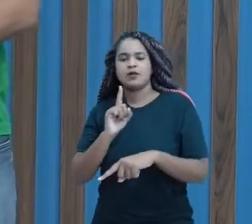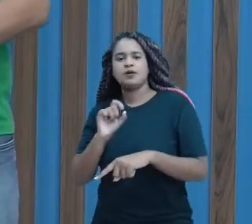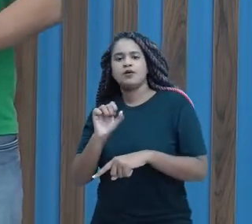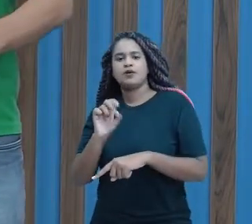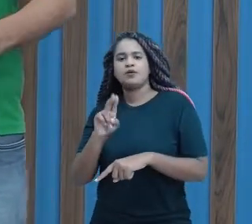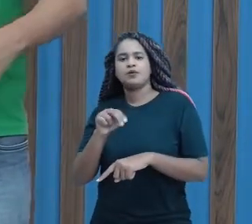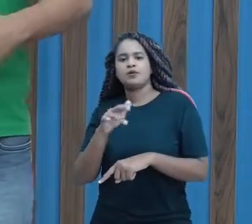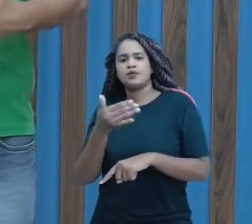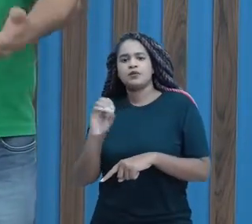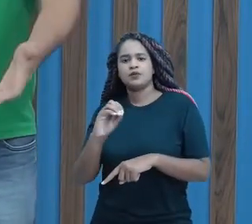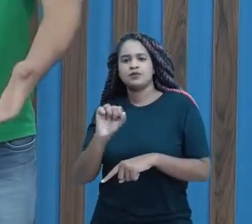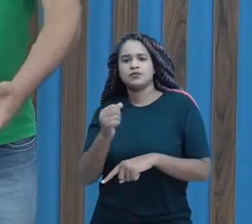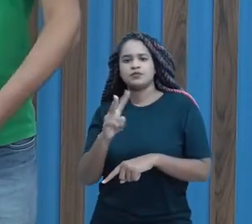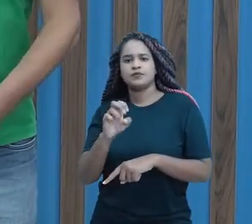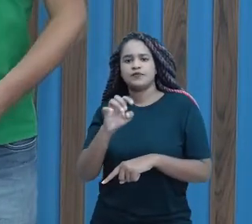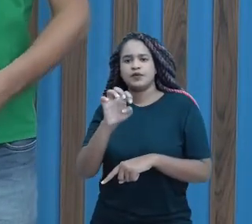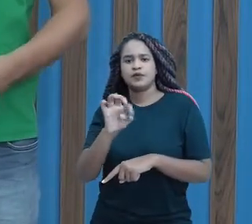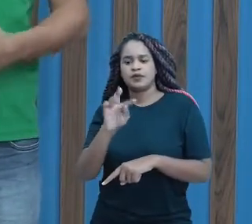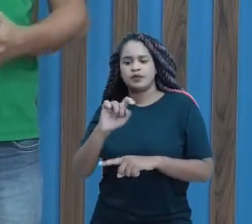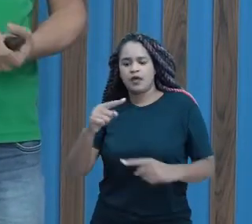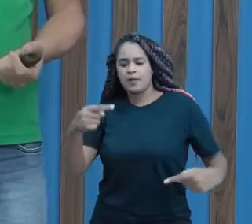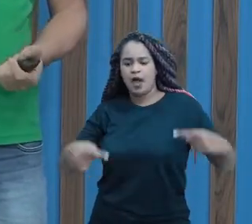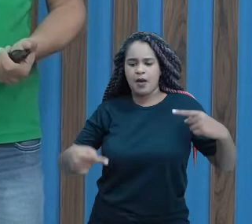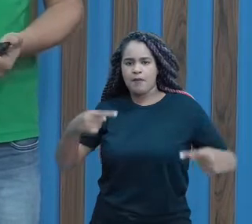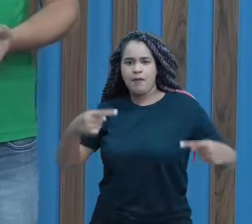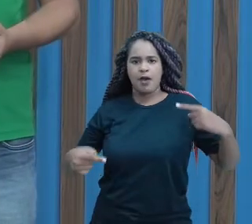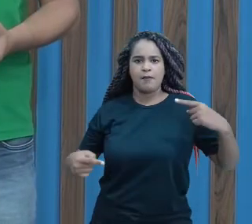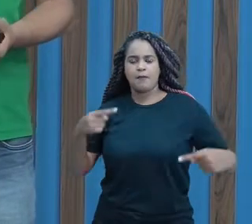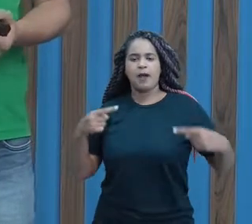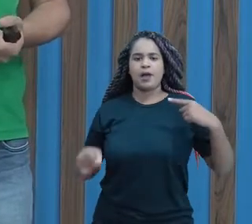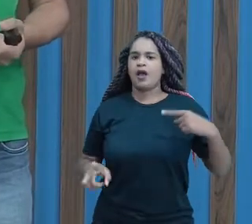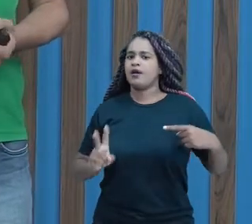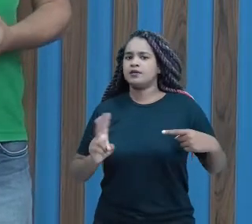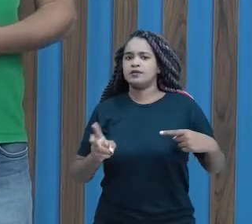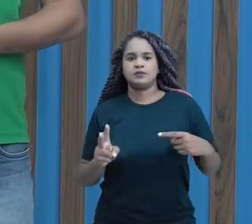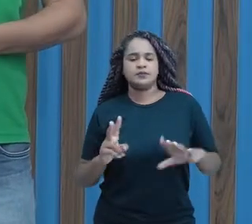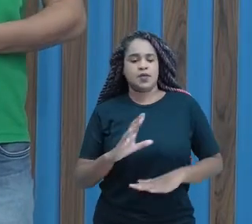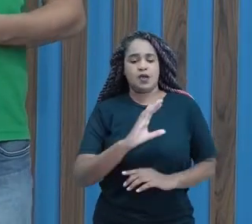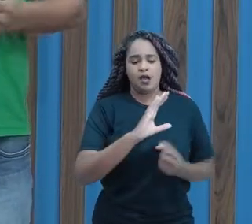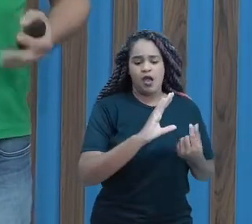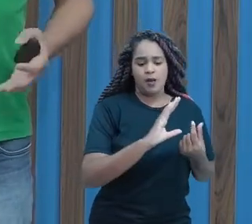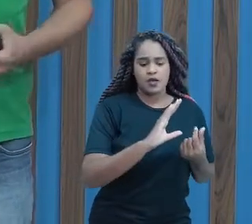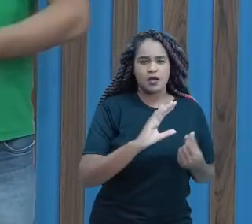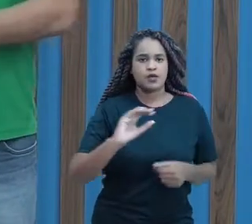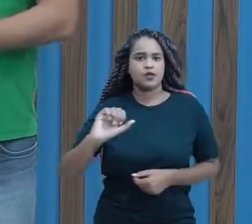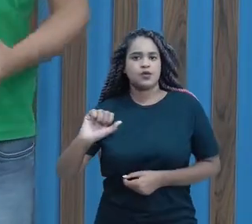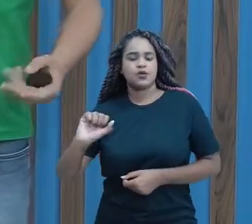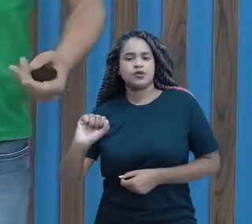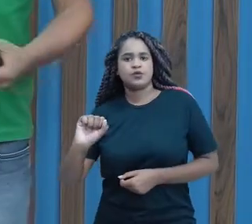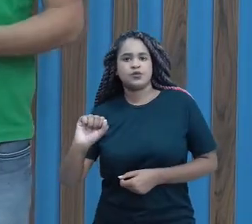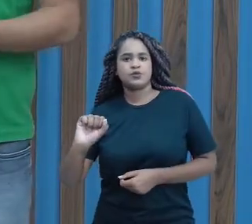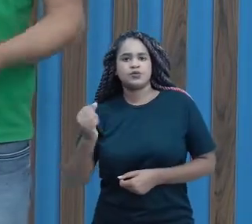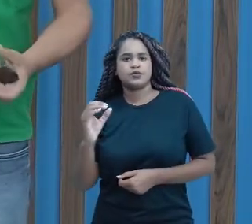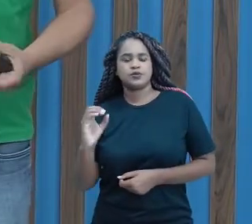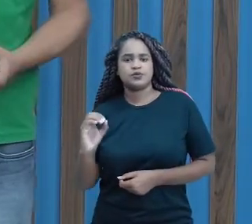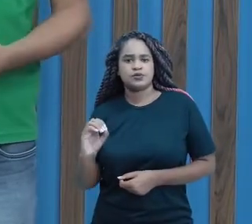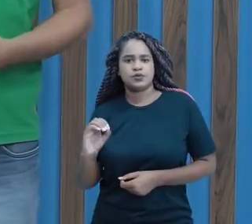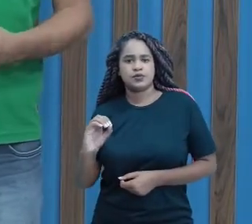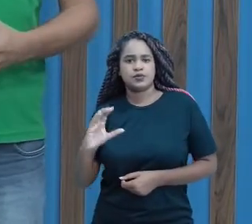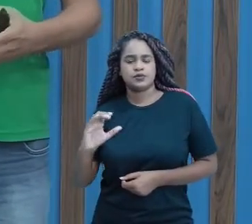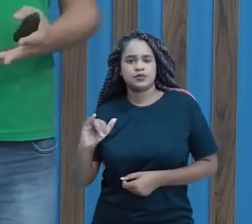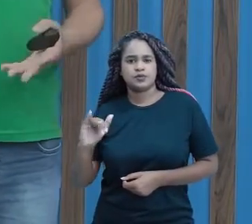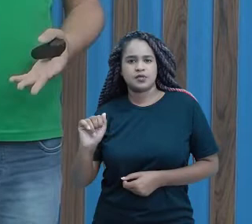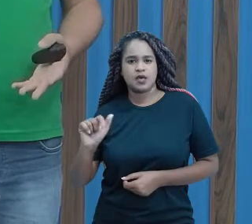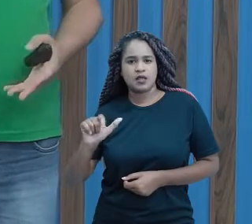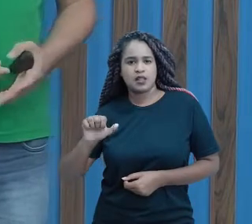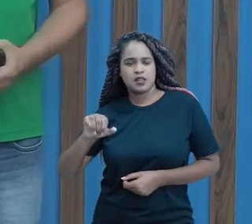socialismo, influenciou diretamente a nossa história, como os grupos se colocaram, a própria ditadura civil-militar, que a gente passou algumas aulas falando sobre